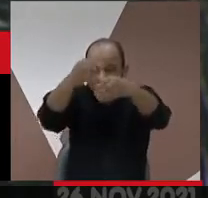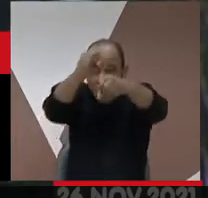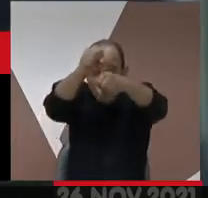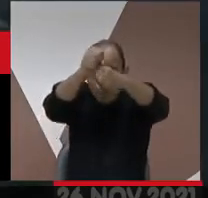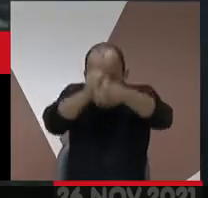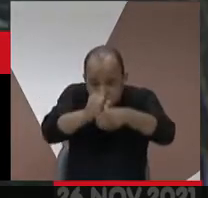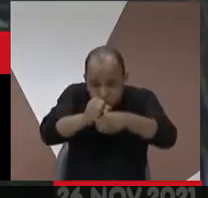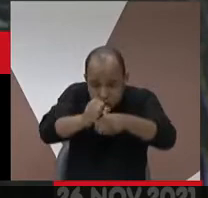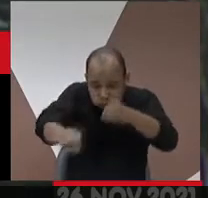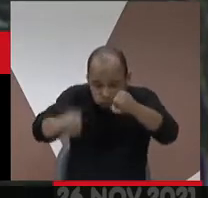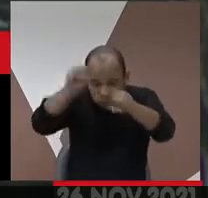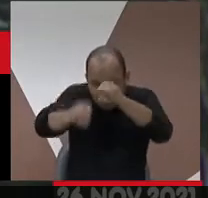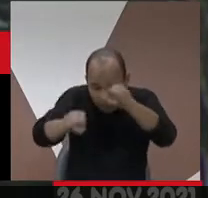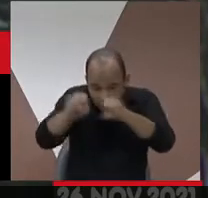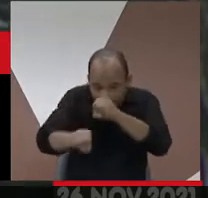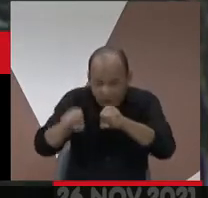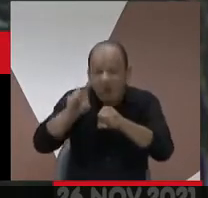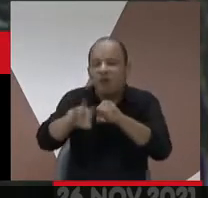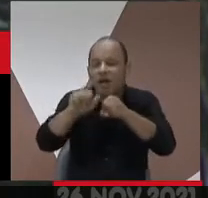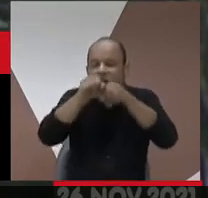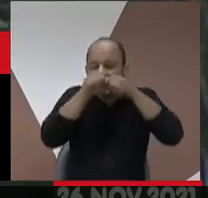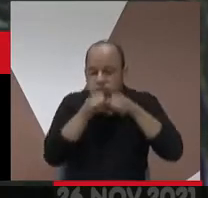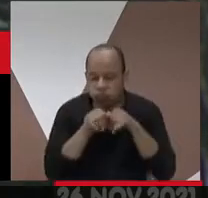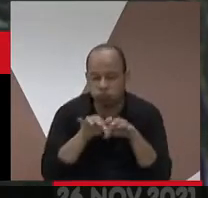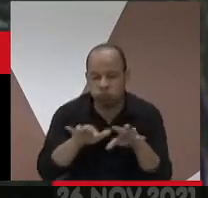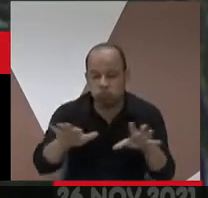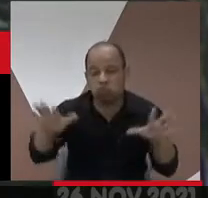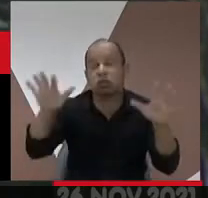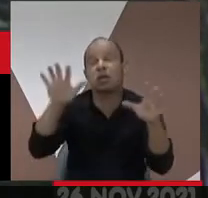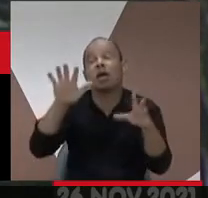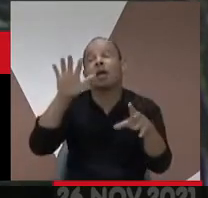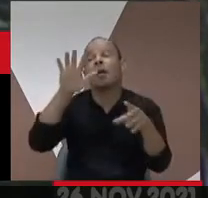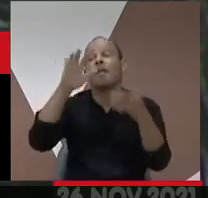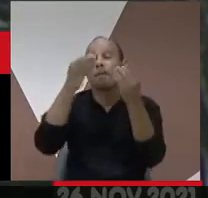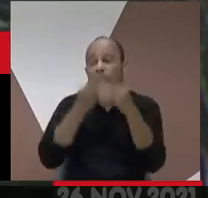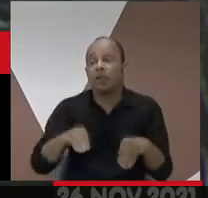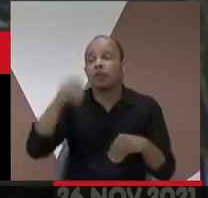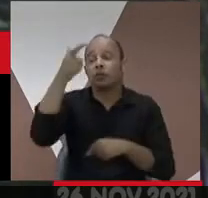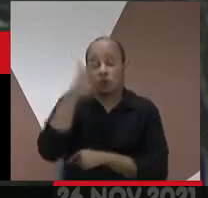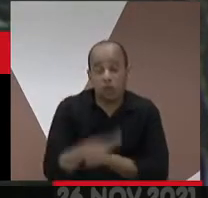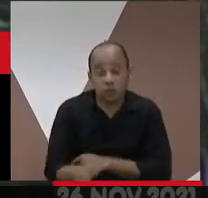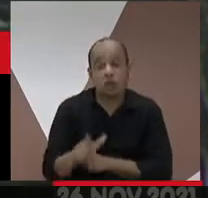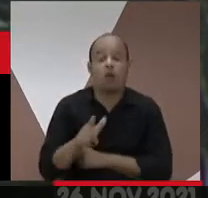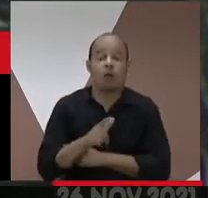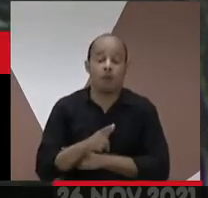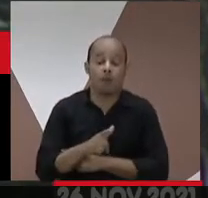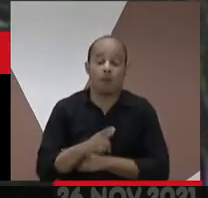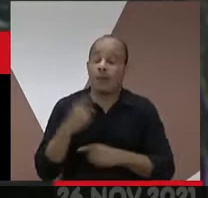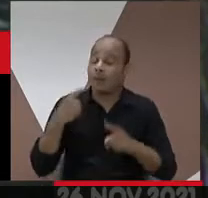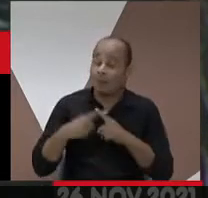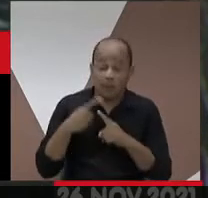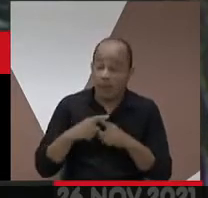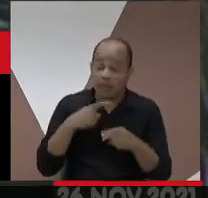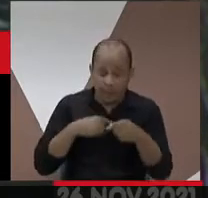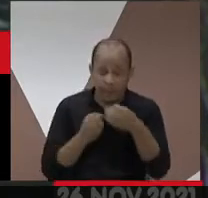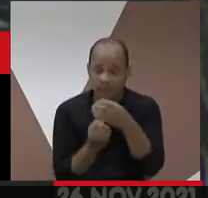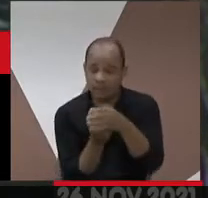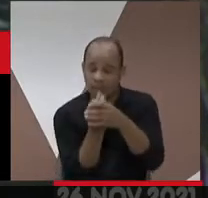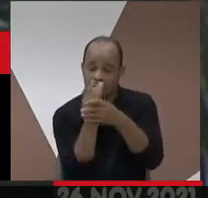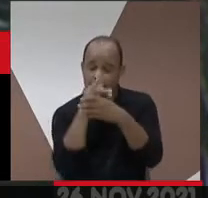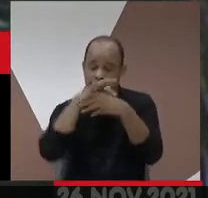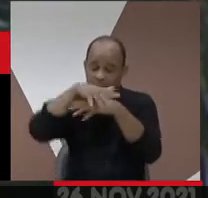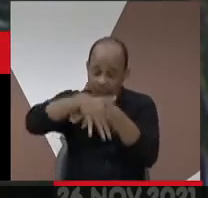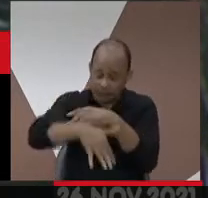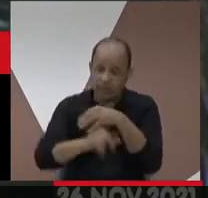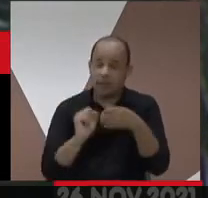metropolitana até resolver o problema no sistema de abastecimento de Contagem. Porque todas as nascentes, Agostinho, nascem